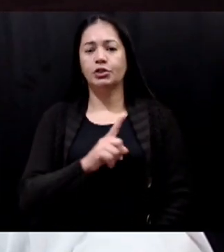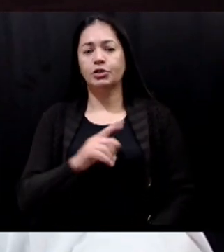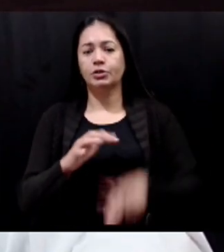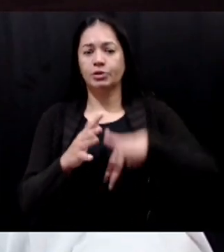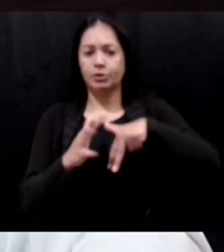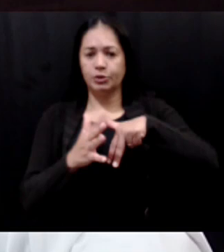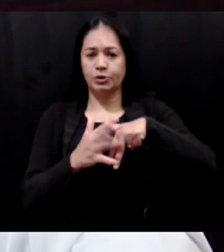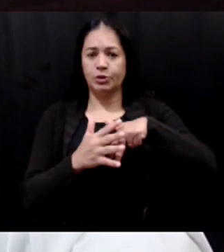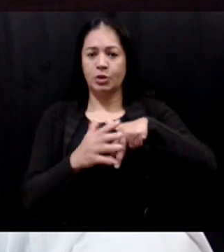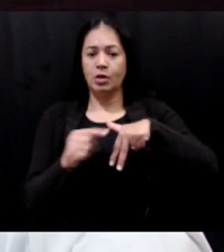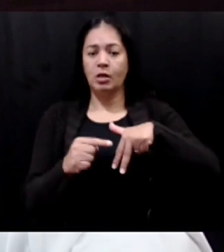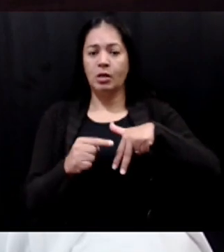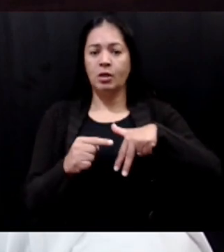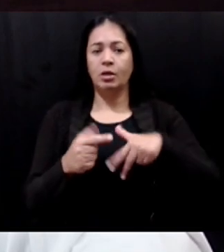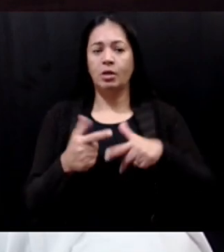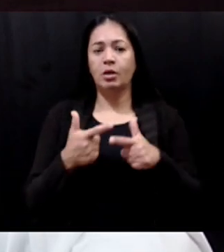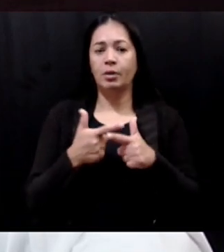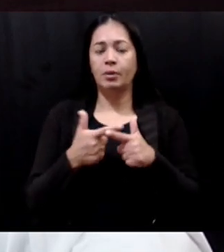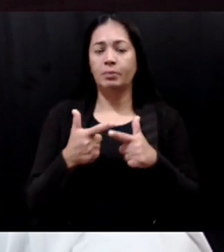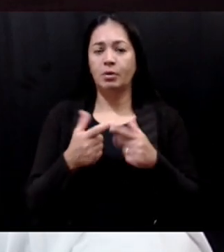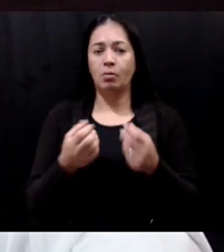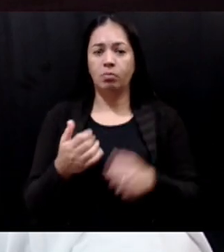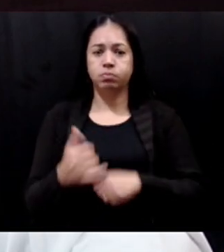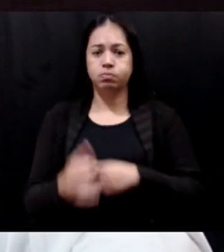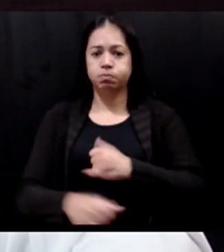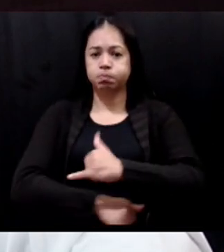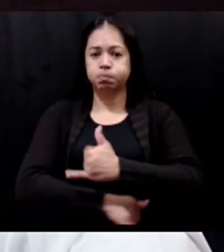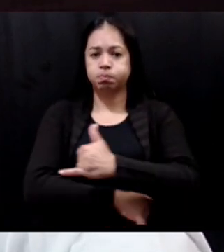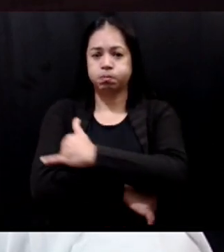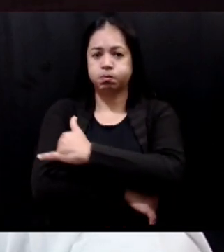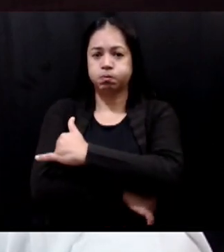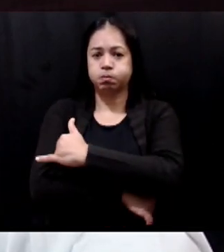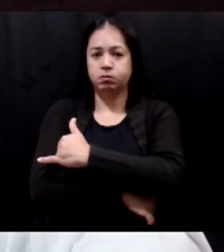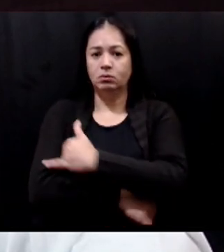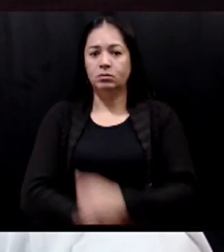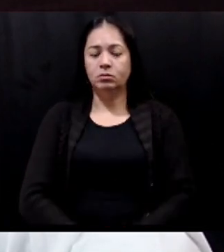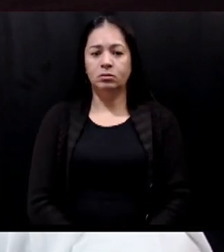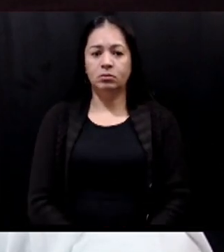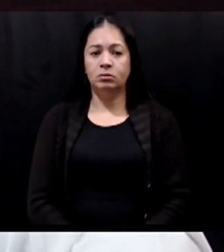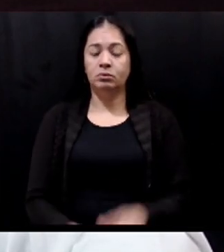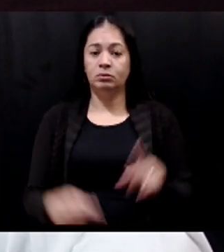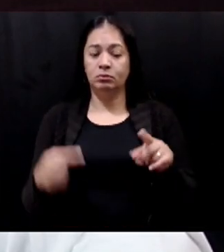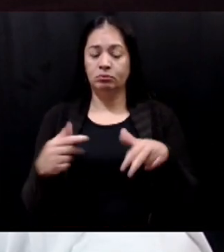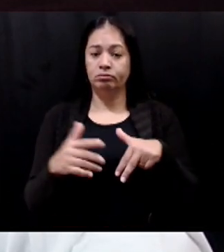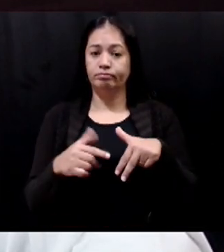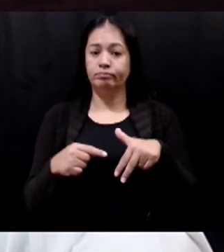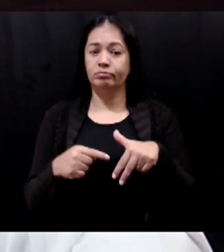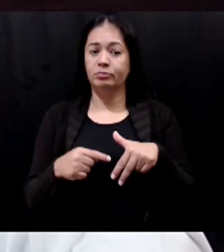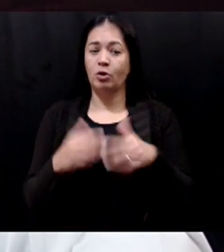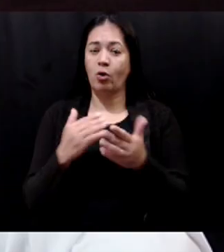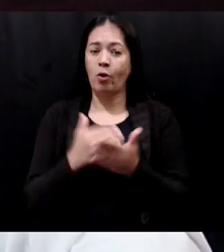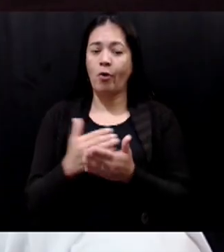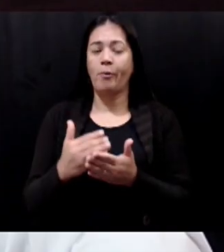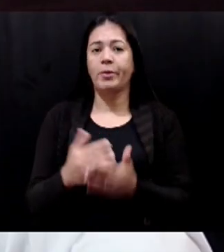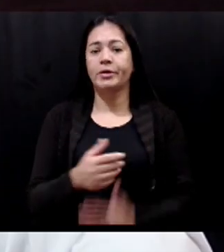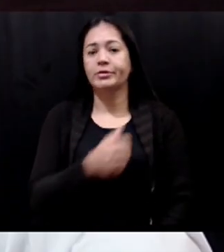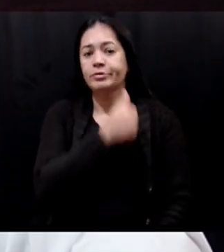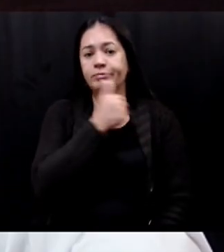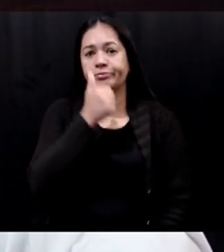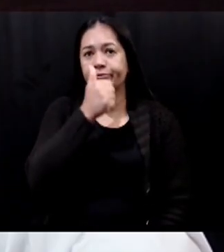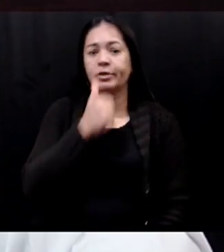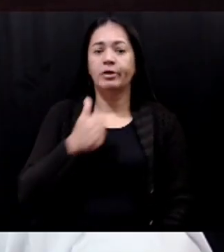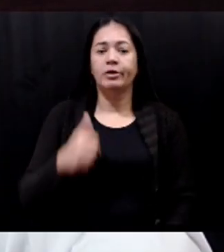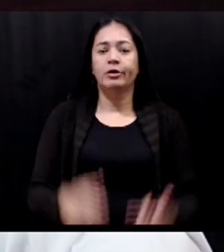de sobrepeso, né? E ela, por vezes, iniciou dietas, né, e tentou fazer uso